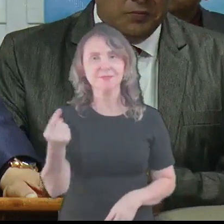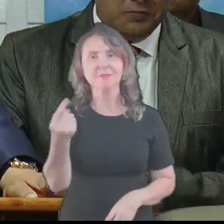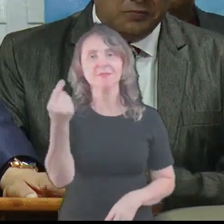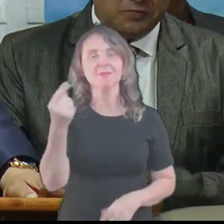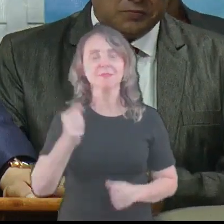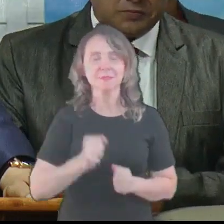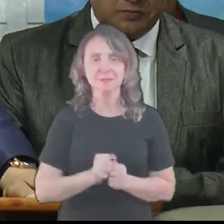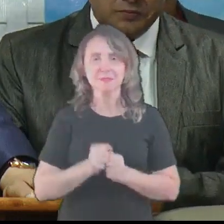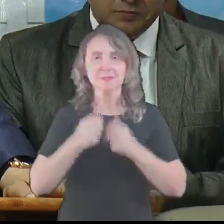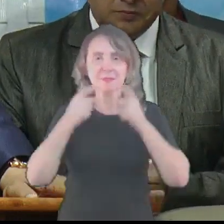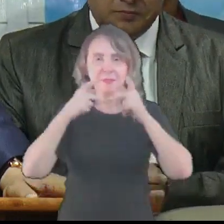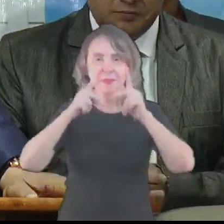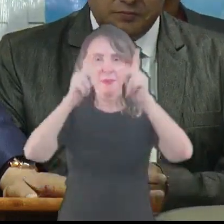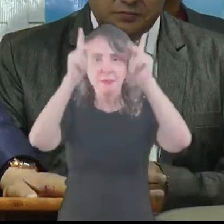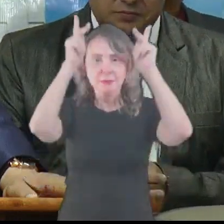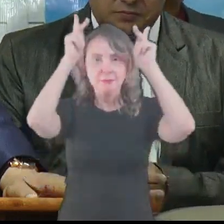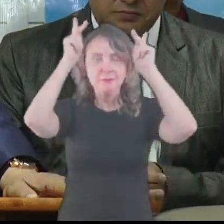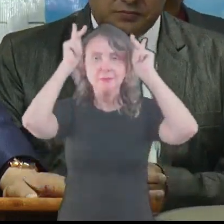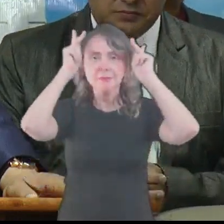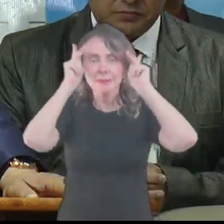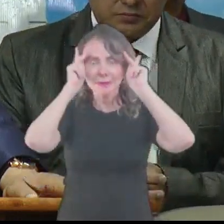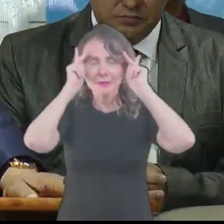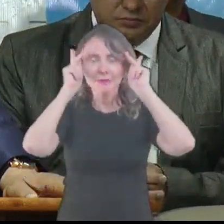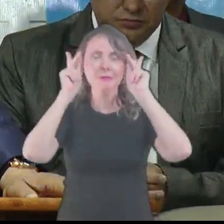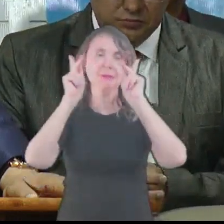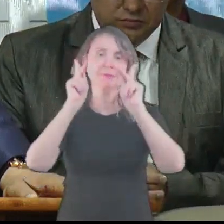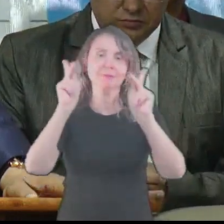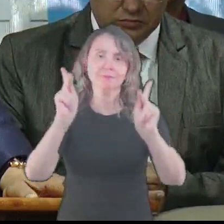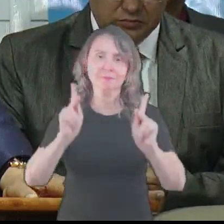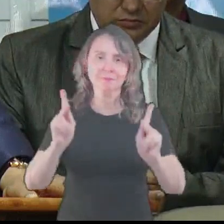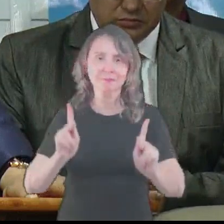o Príncipe da Paz.